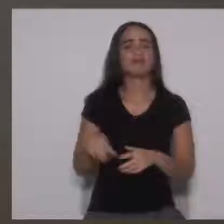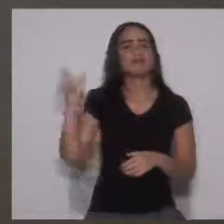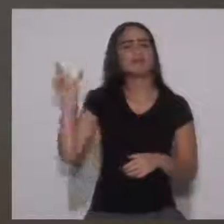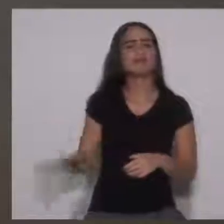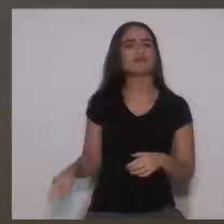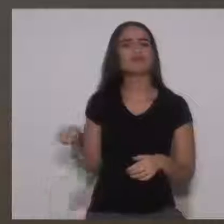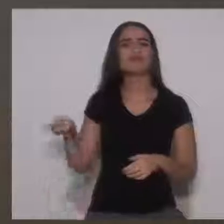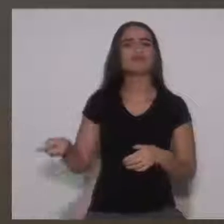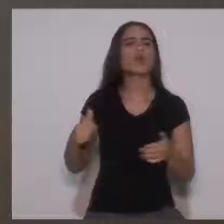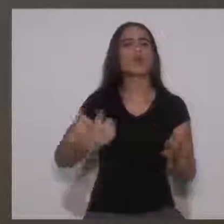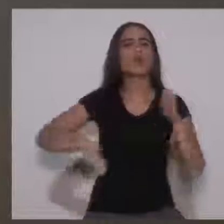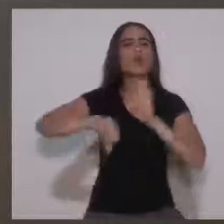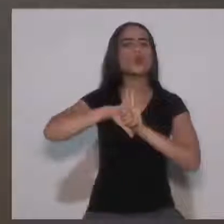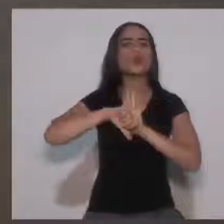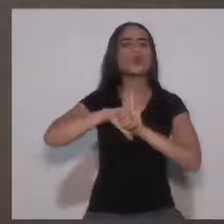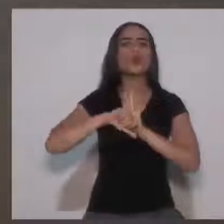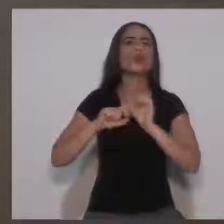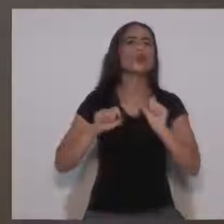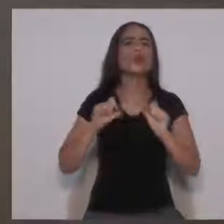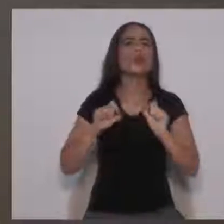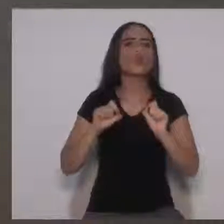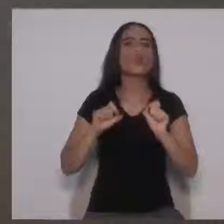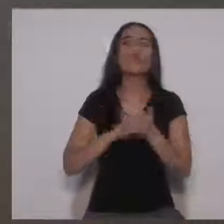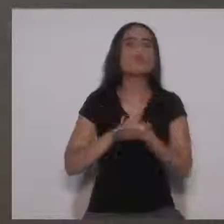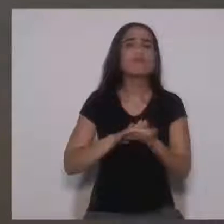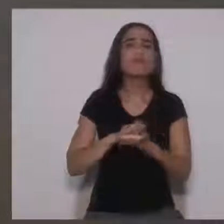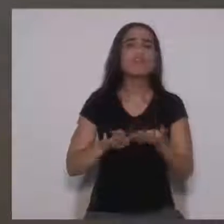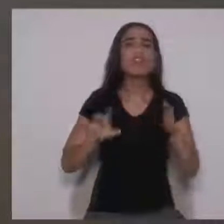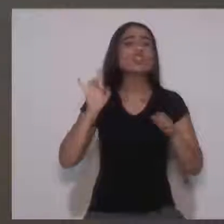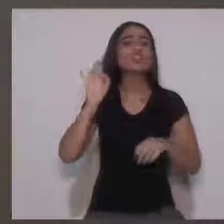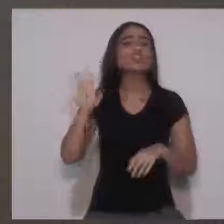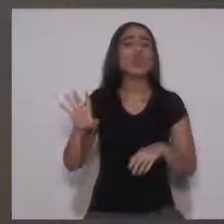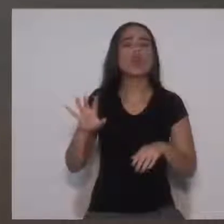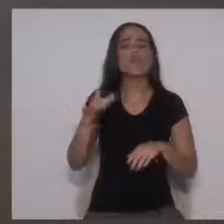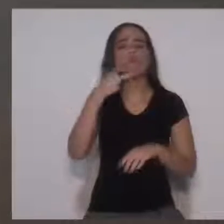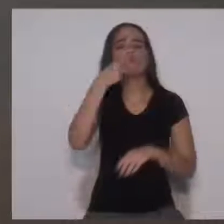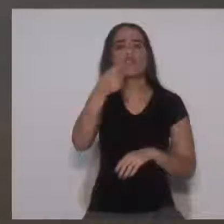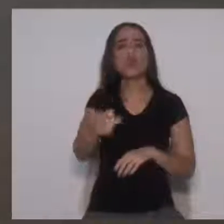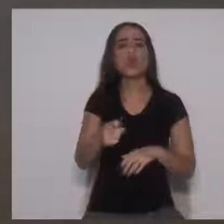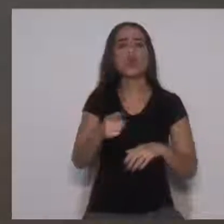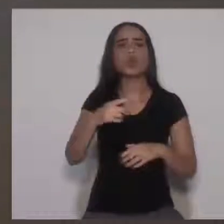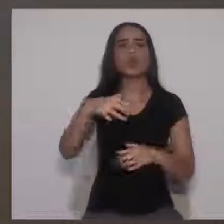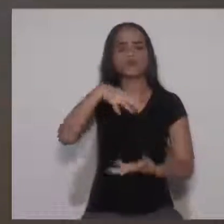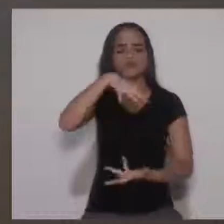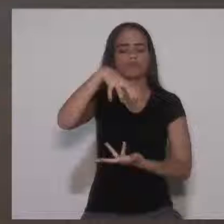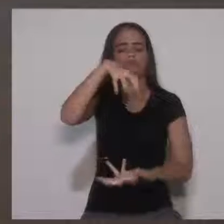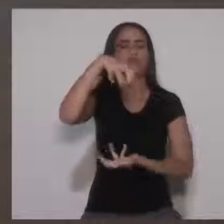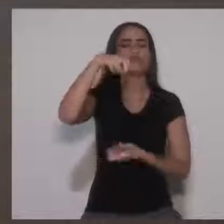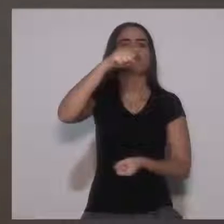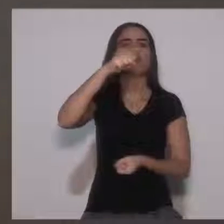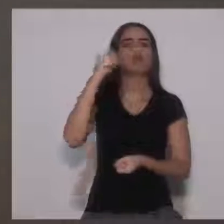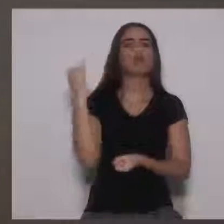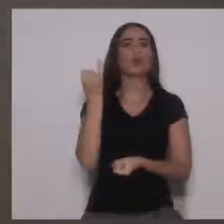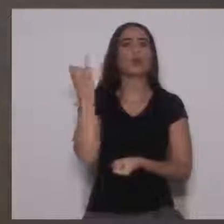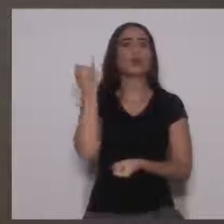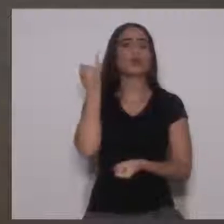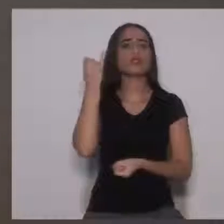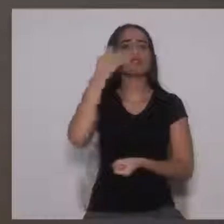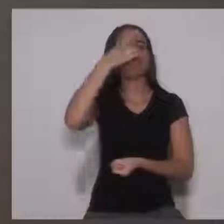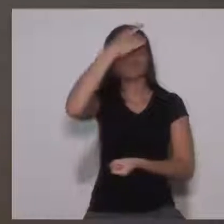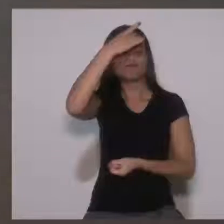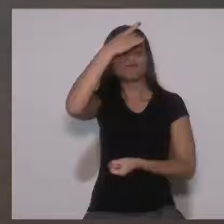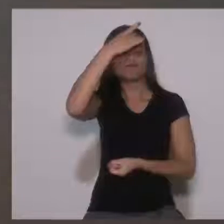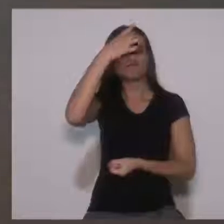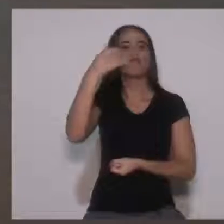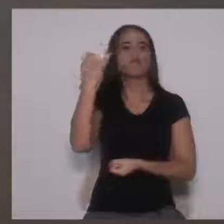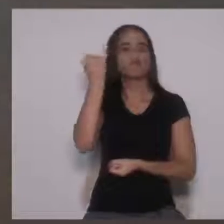dele? O crime dele foi fazer um alerta ambiental. Esse foi o crime do Ivanei. Então um cara desse, um servidor que